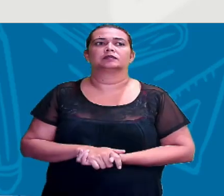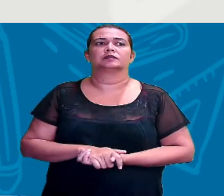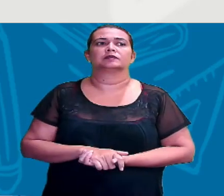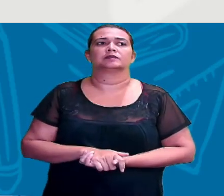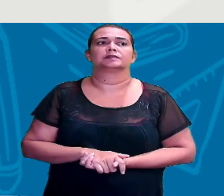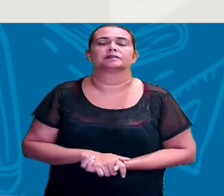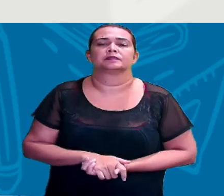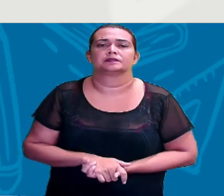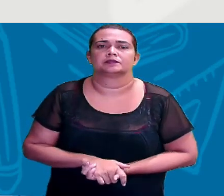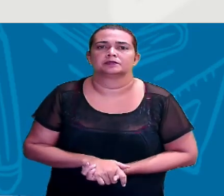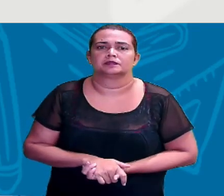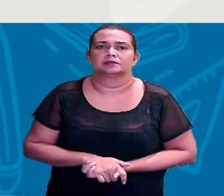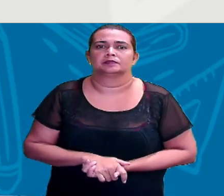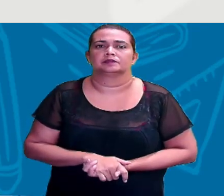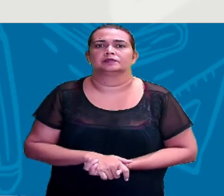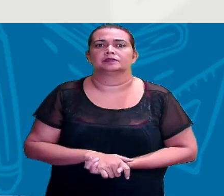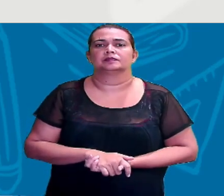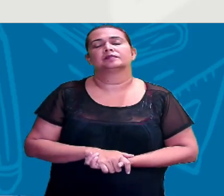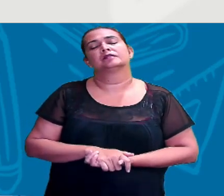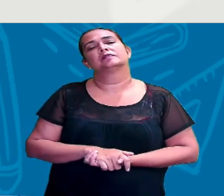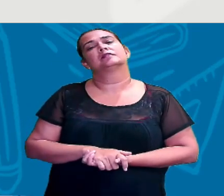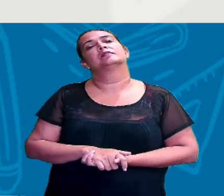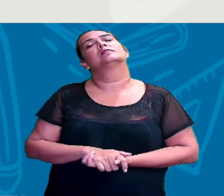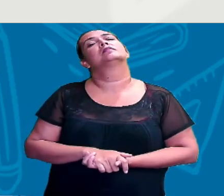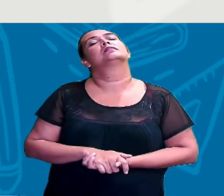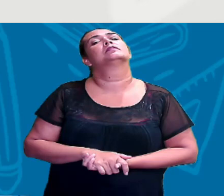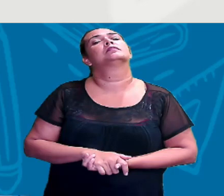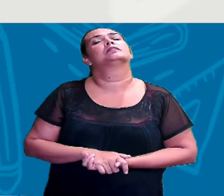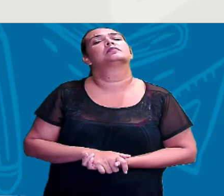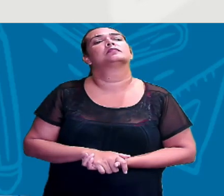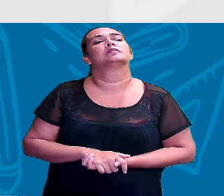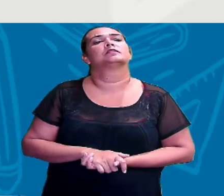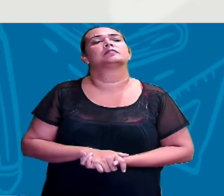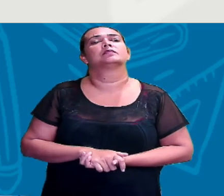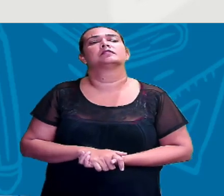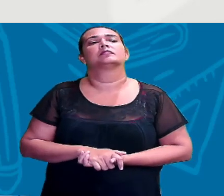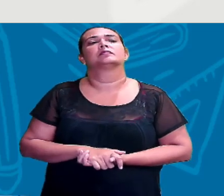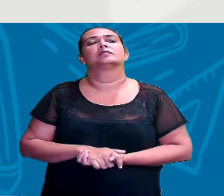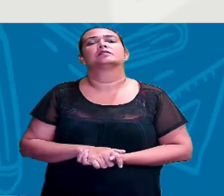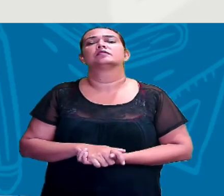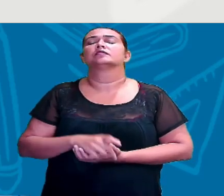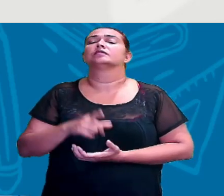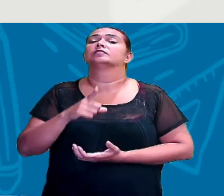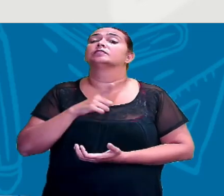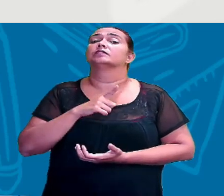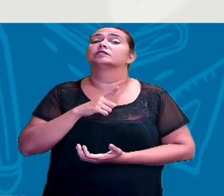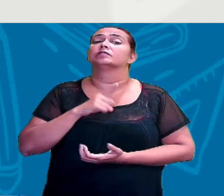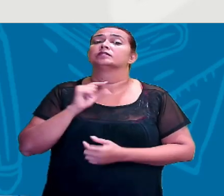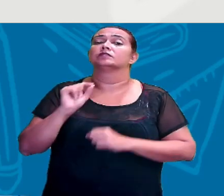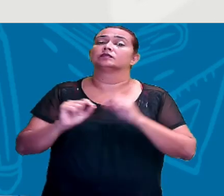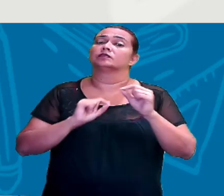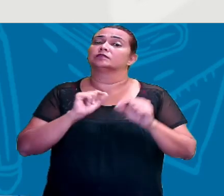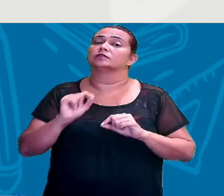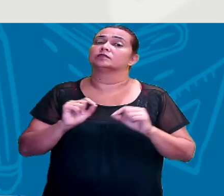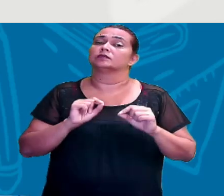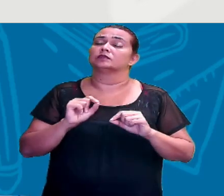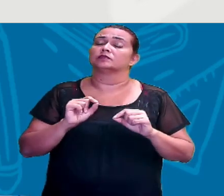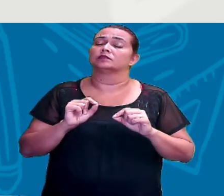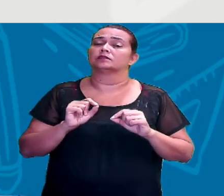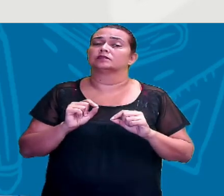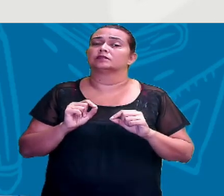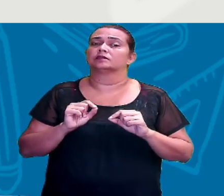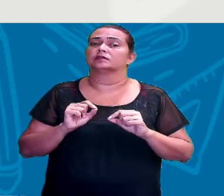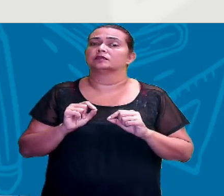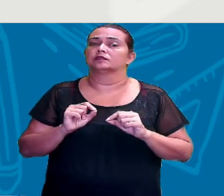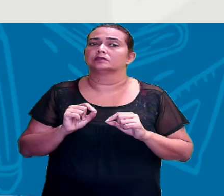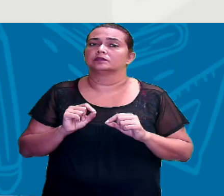essa classificação, essa regionalização, ela não é bastante rígida assim. Nós temos algumas peculiaridades,